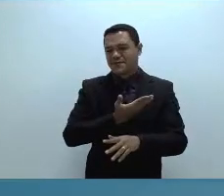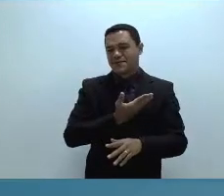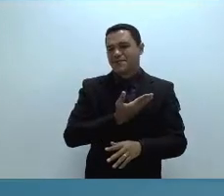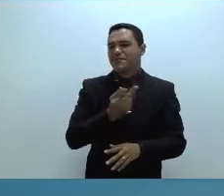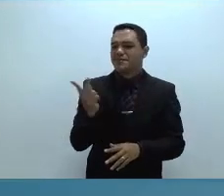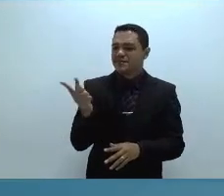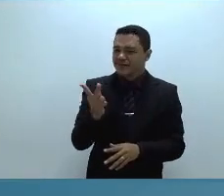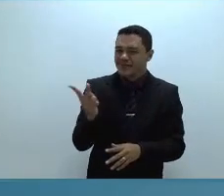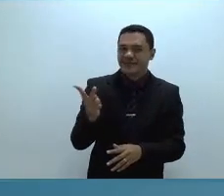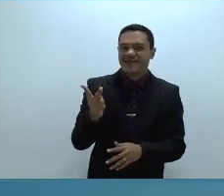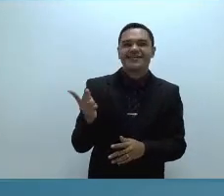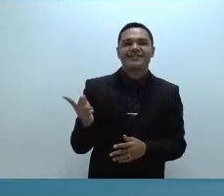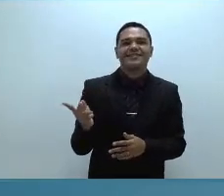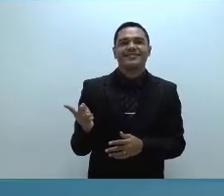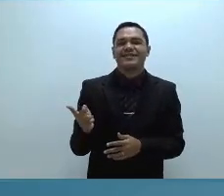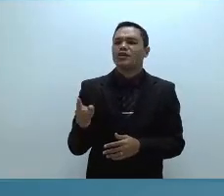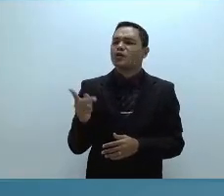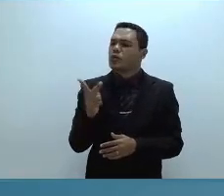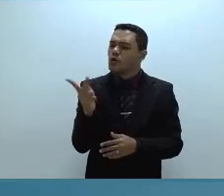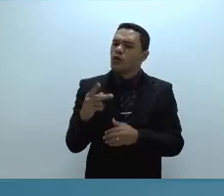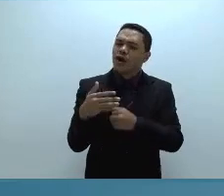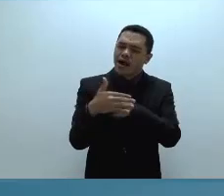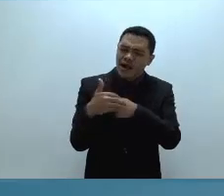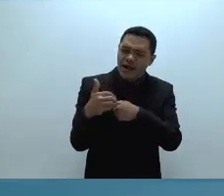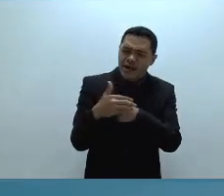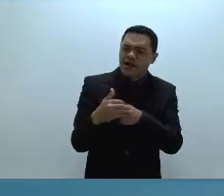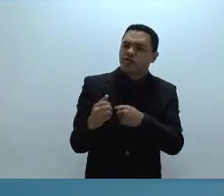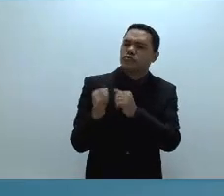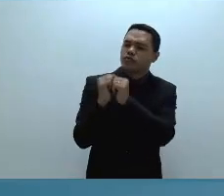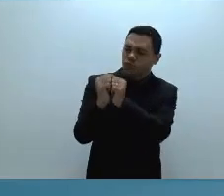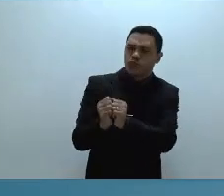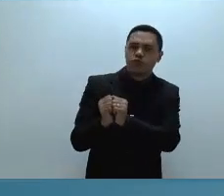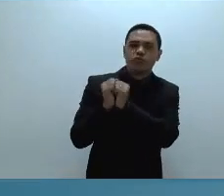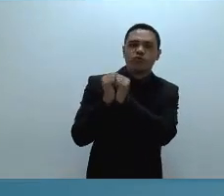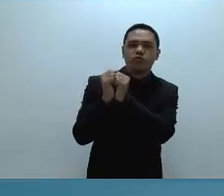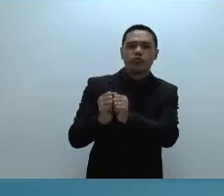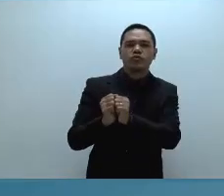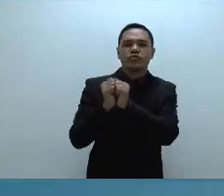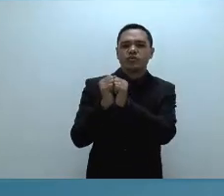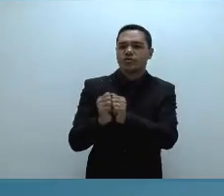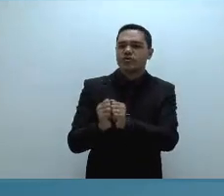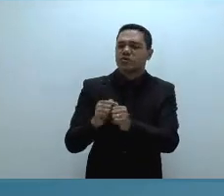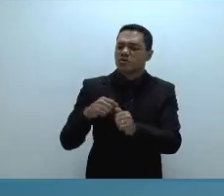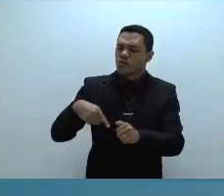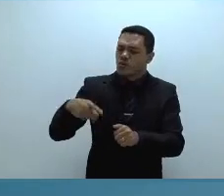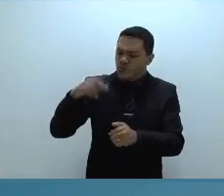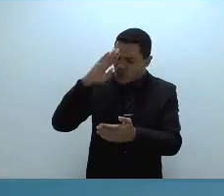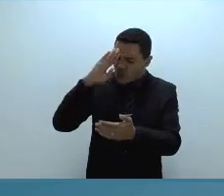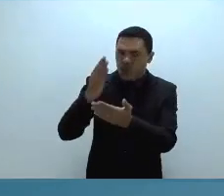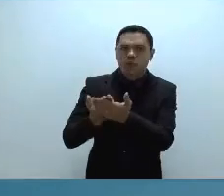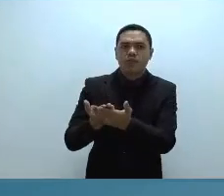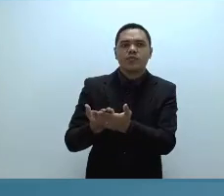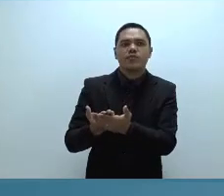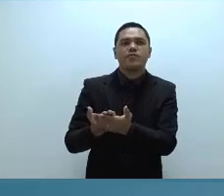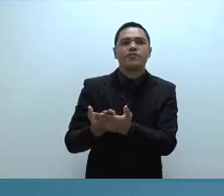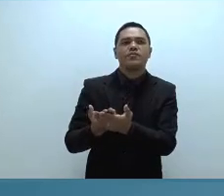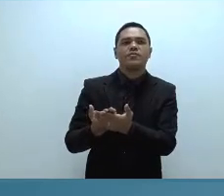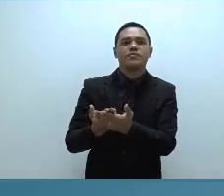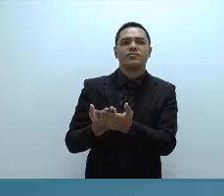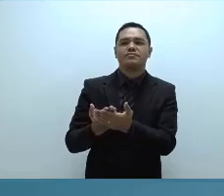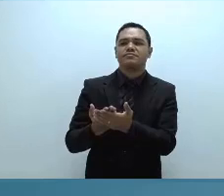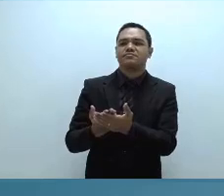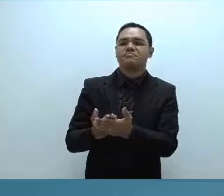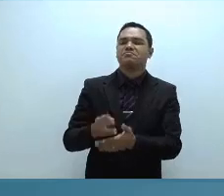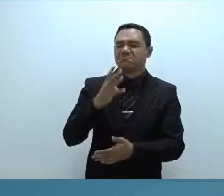Elas merecem, são pessoas carinhosas, pessoas que a gente convive, pessoas que a gente confia, pessoas sábias, são pessoas que a gente